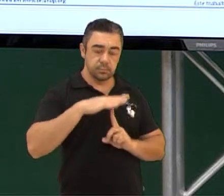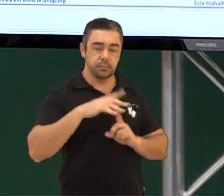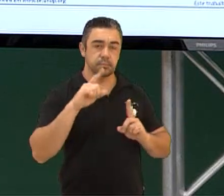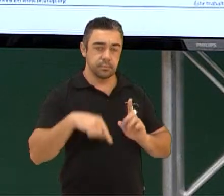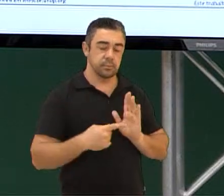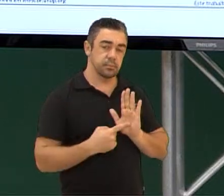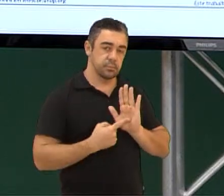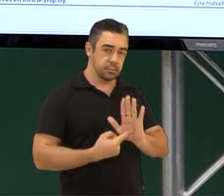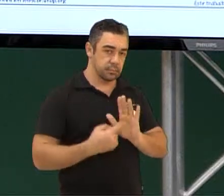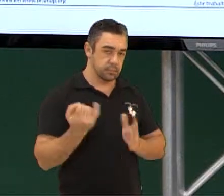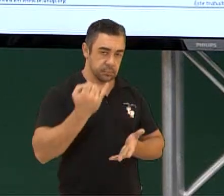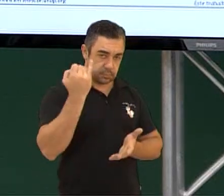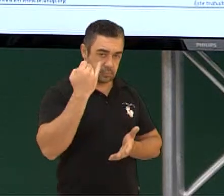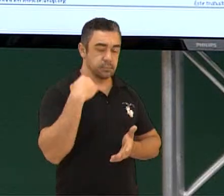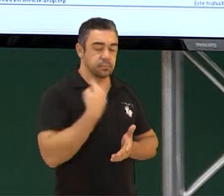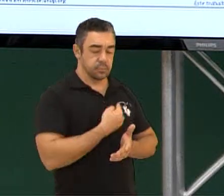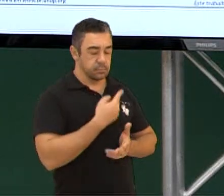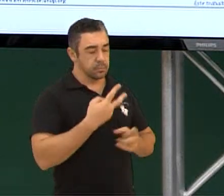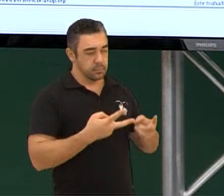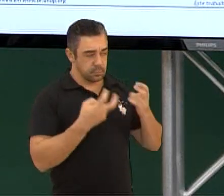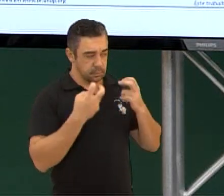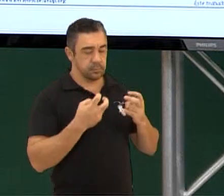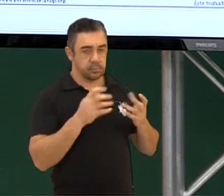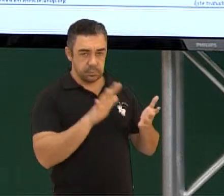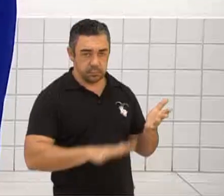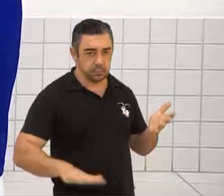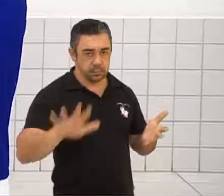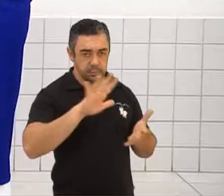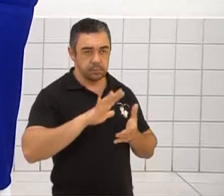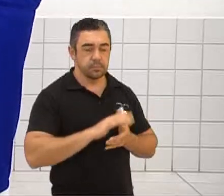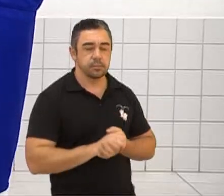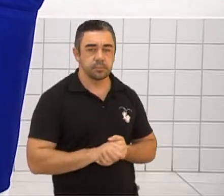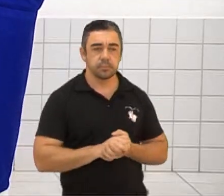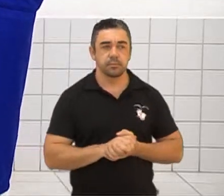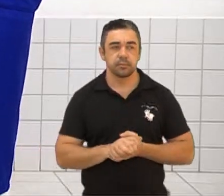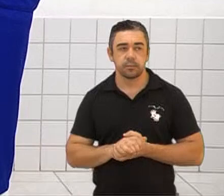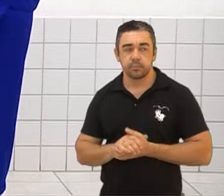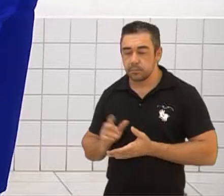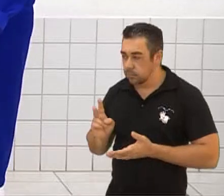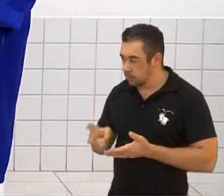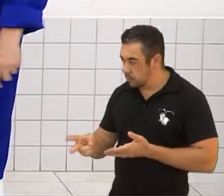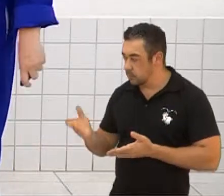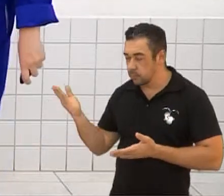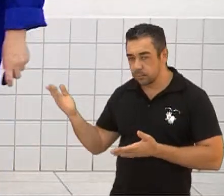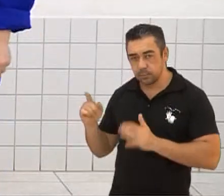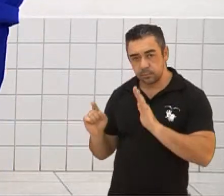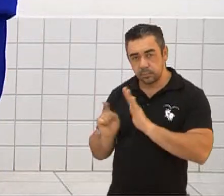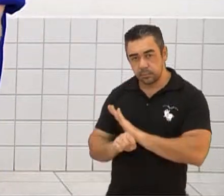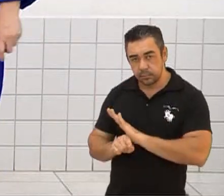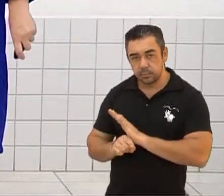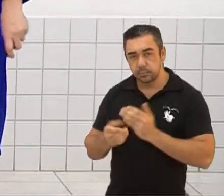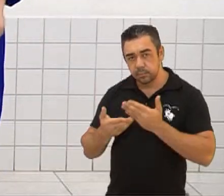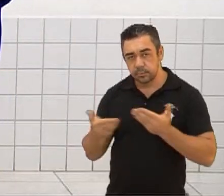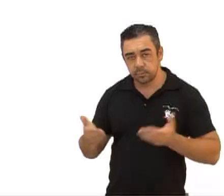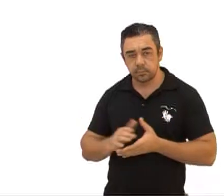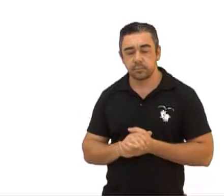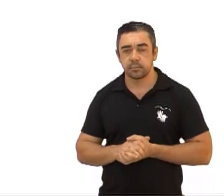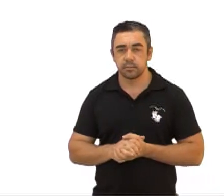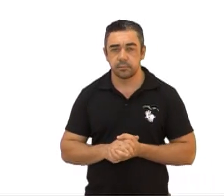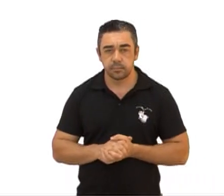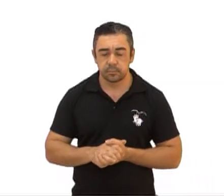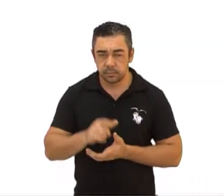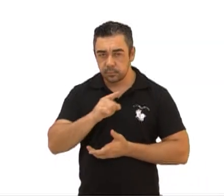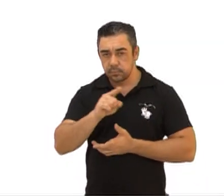bem importante, né? A gente ter essa visão aí como um todo. Isso. Na continuação, agora... Mais um quiz? Então vamos lá, você que